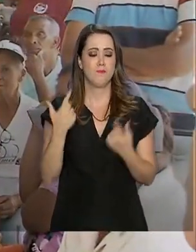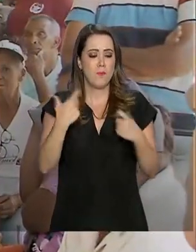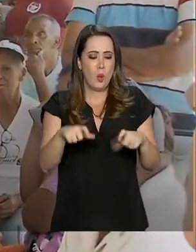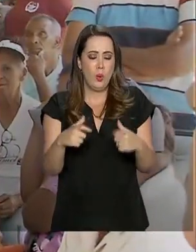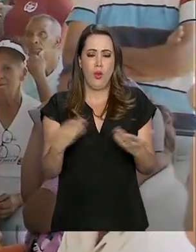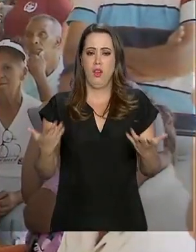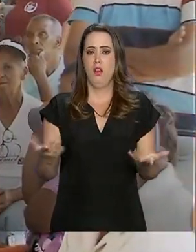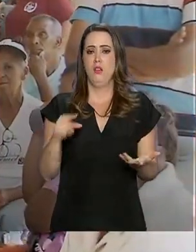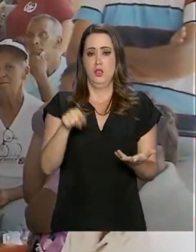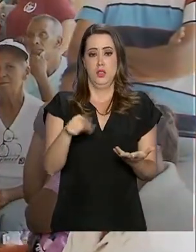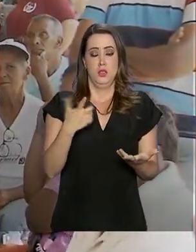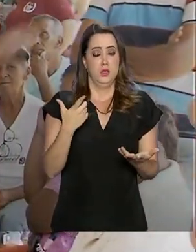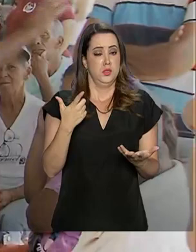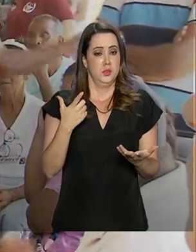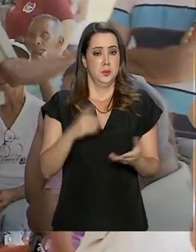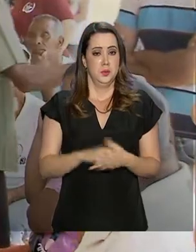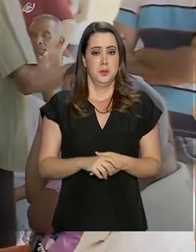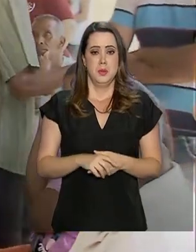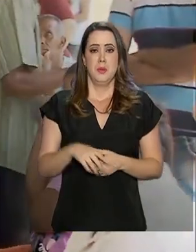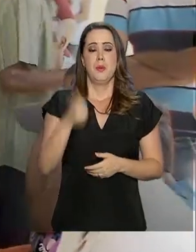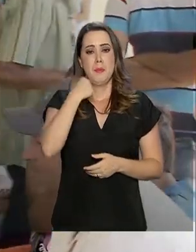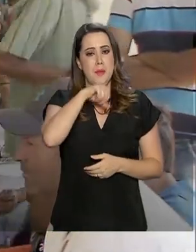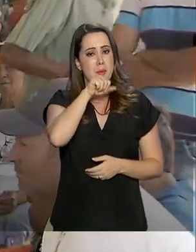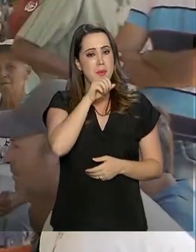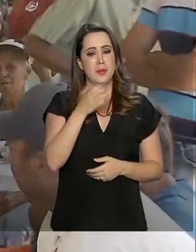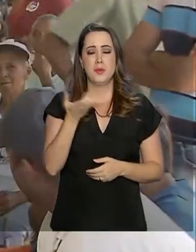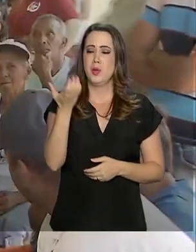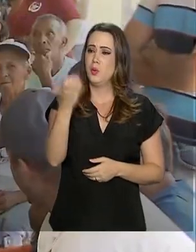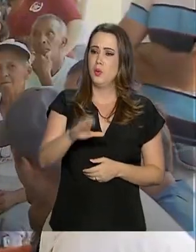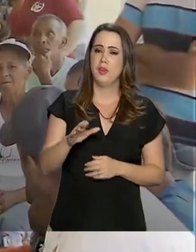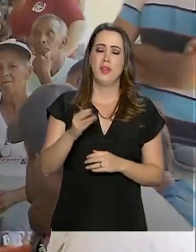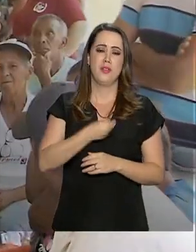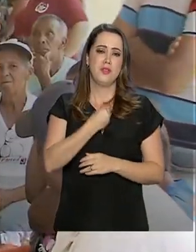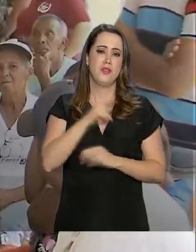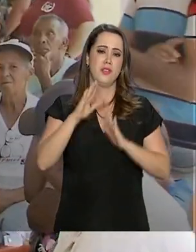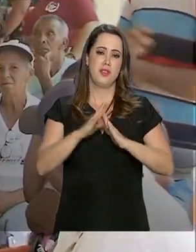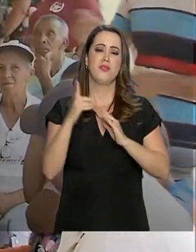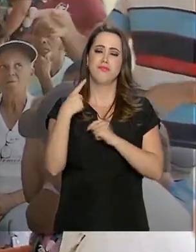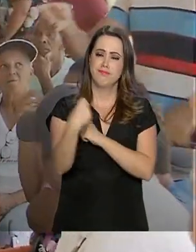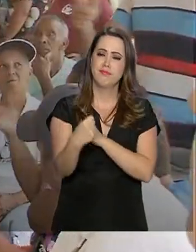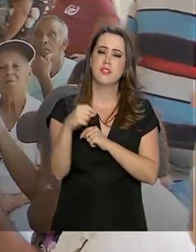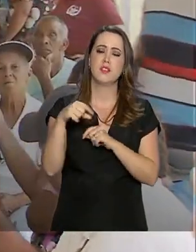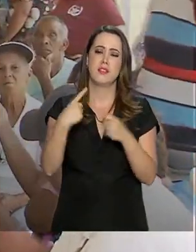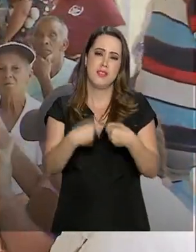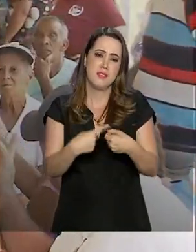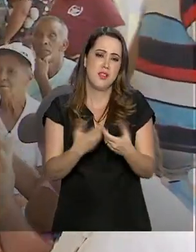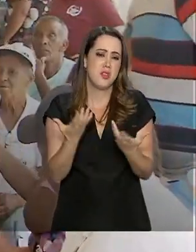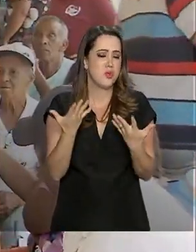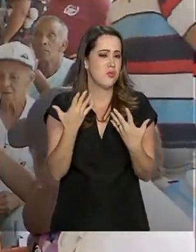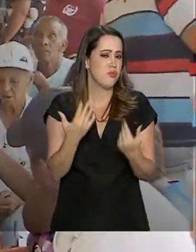aqui, minha mãe também não quer morar aqui mais, quer ir embora daqui. E a